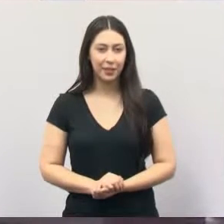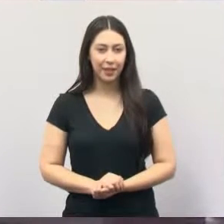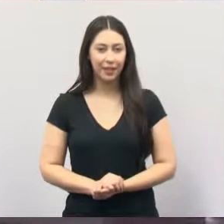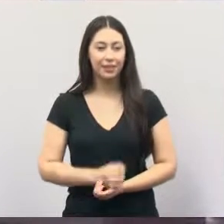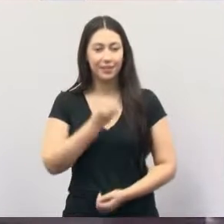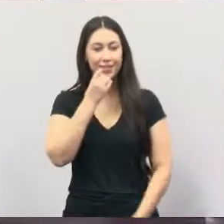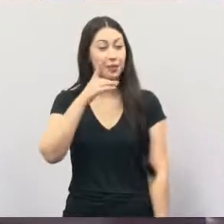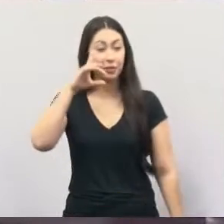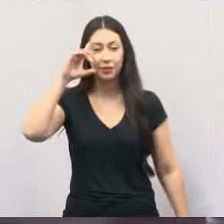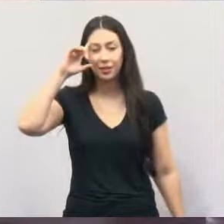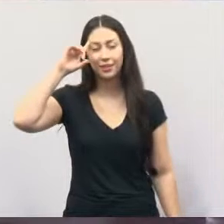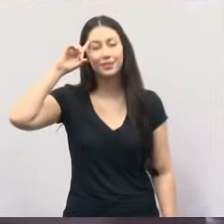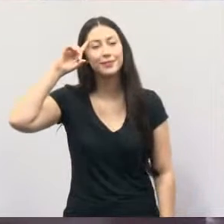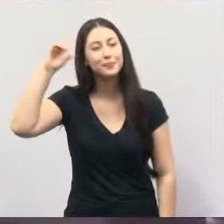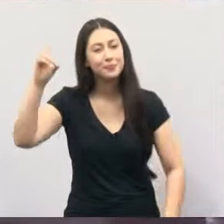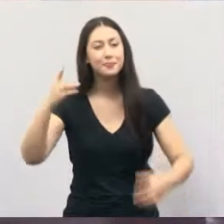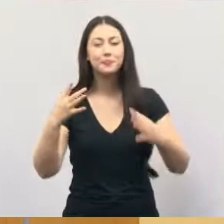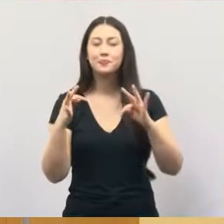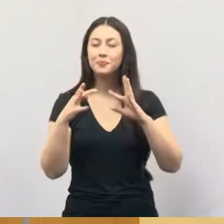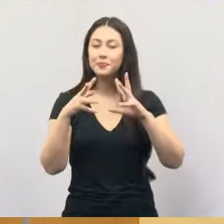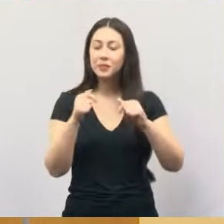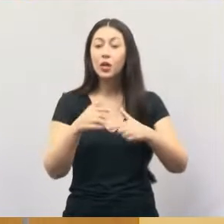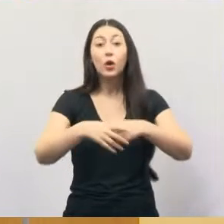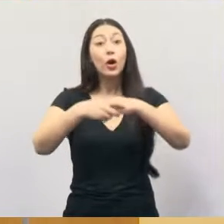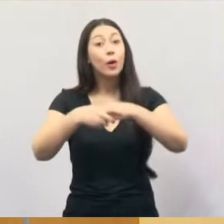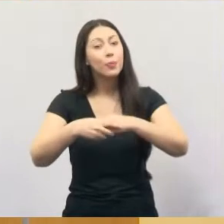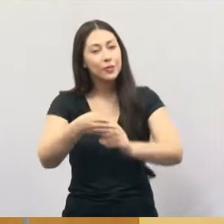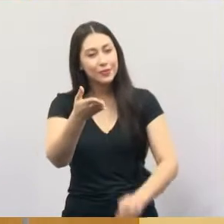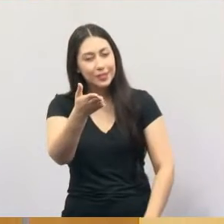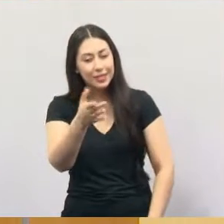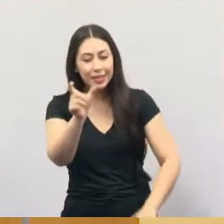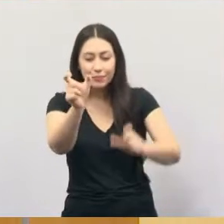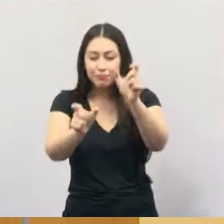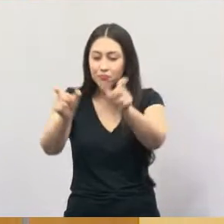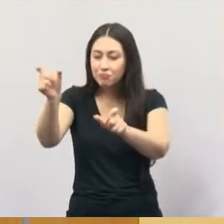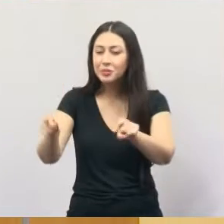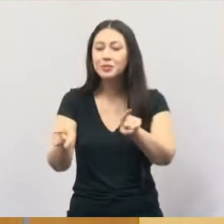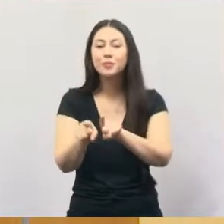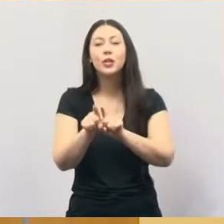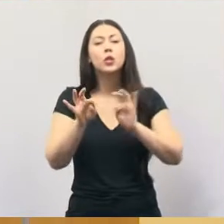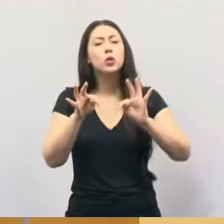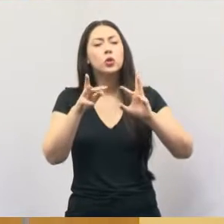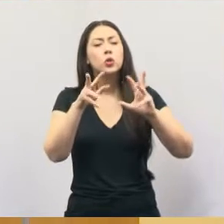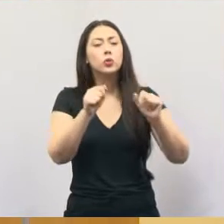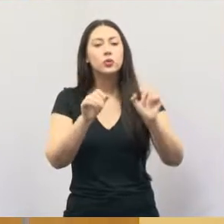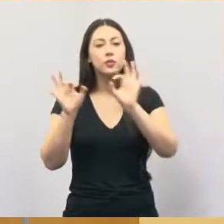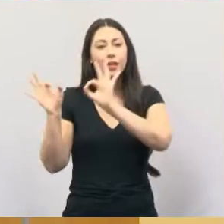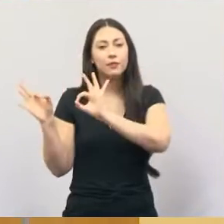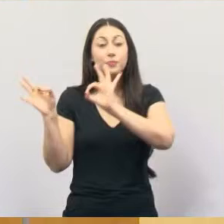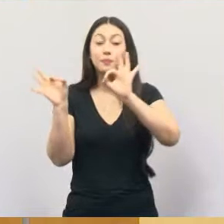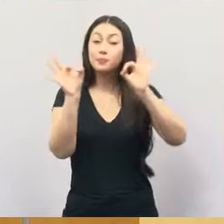Bom dia a todos, quero cumprimentar você aqui presente no plenário e também a todos que nos acompanham